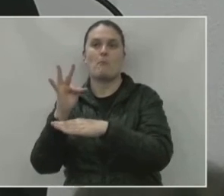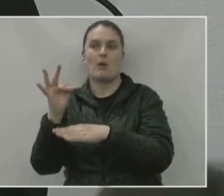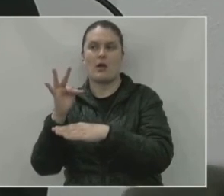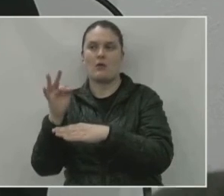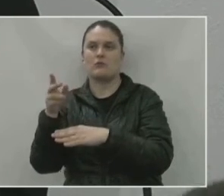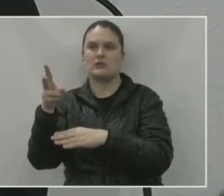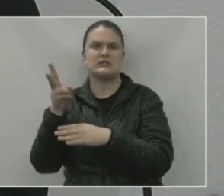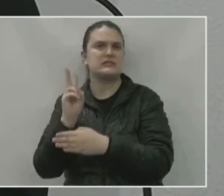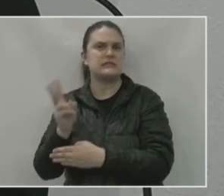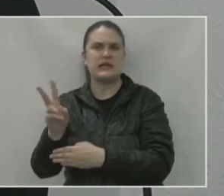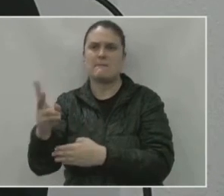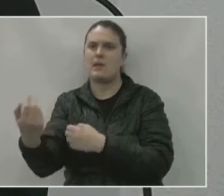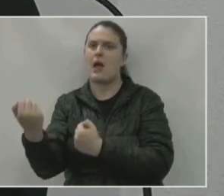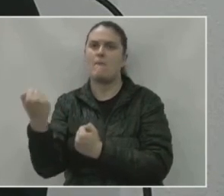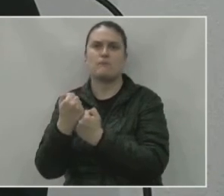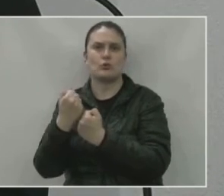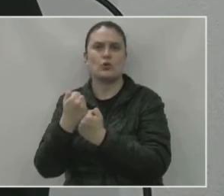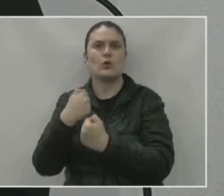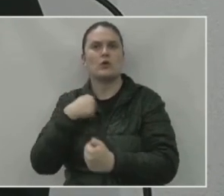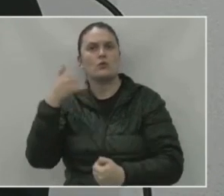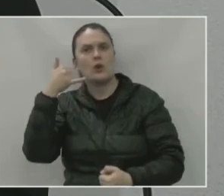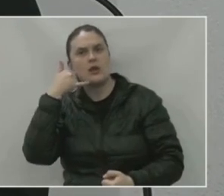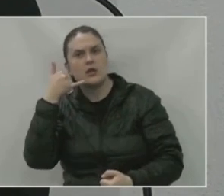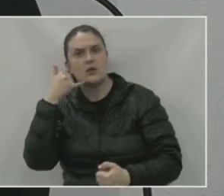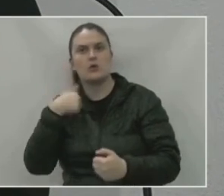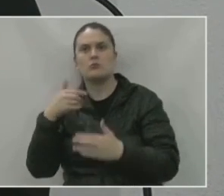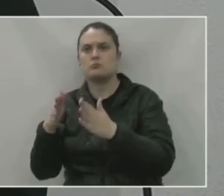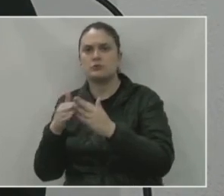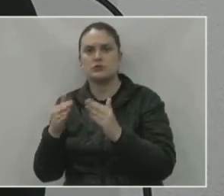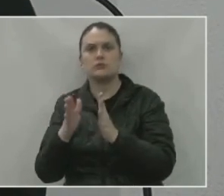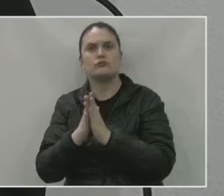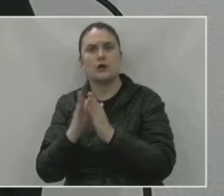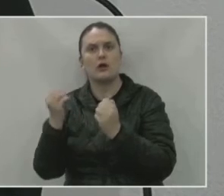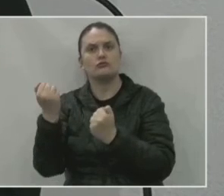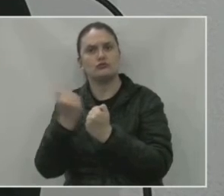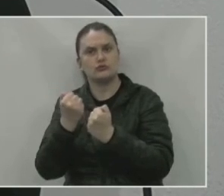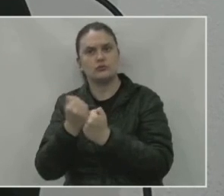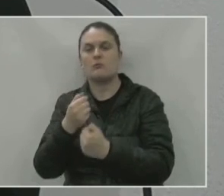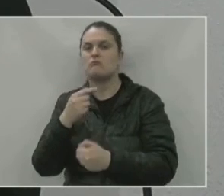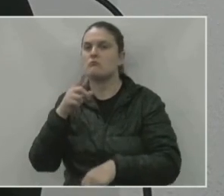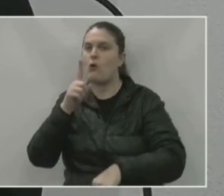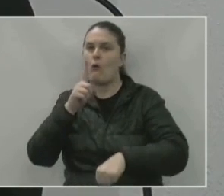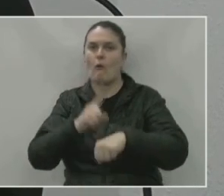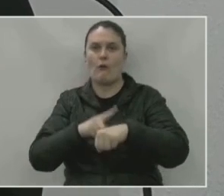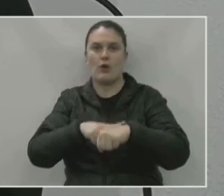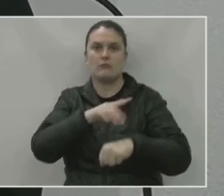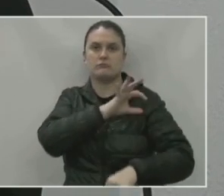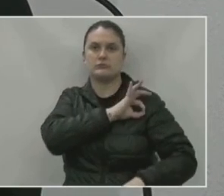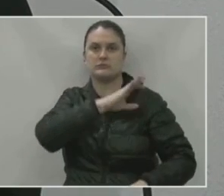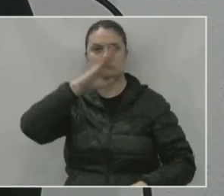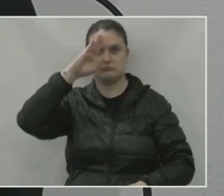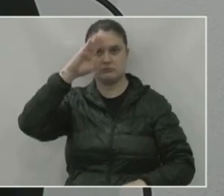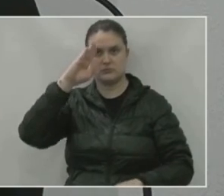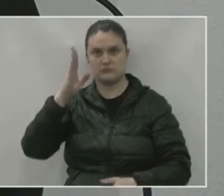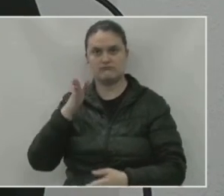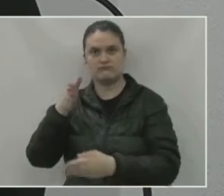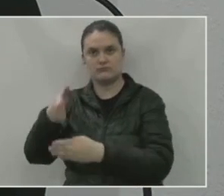nos auxilie. Basta um telefonema, um pedido de auxílio, prontamente o pessoal da Polícia Militar está lá.